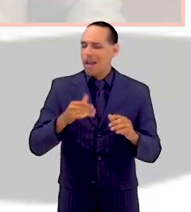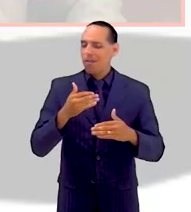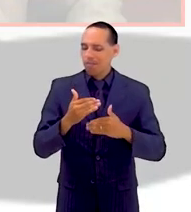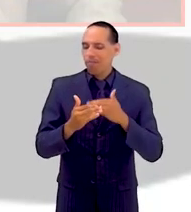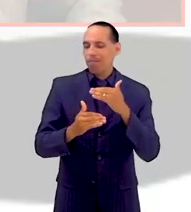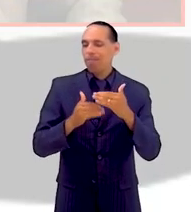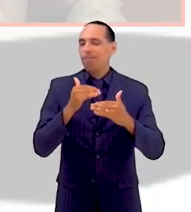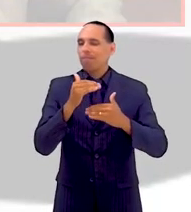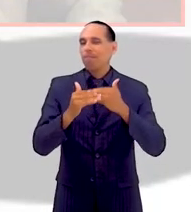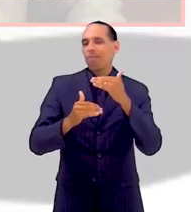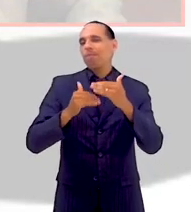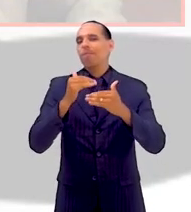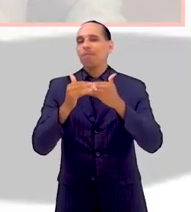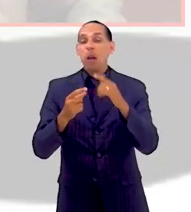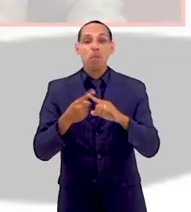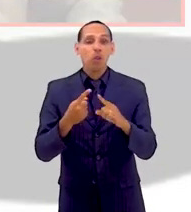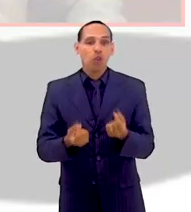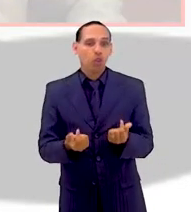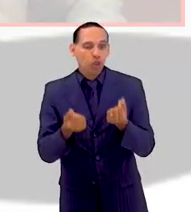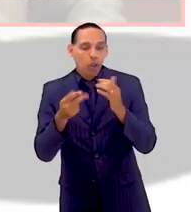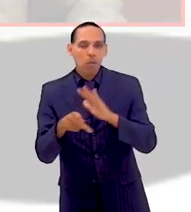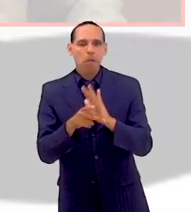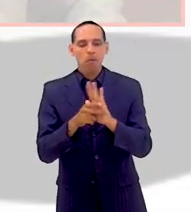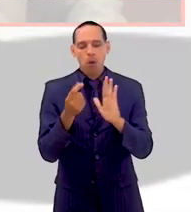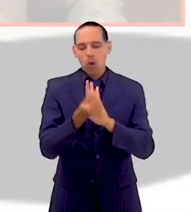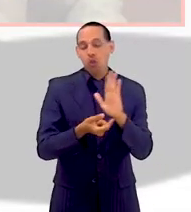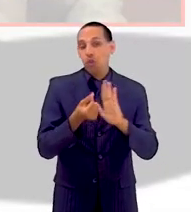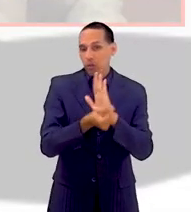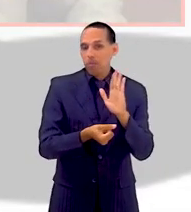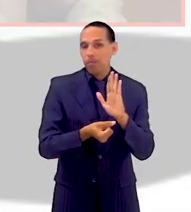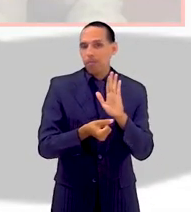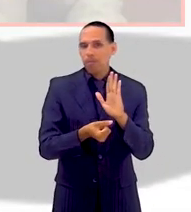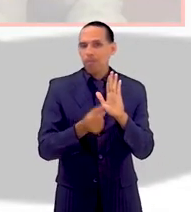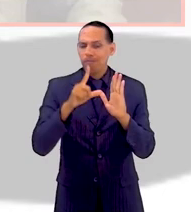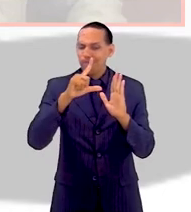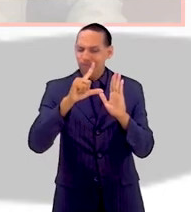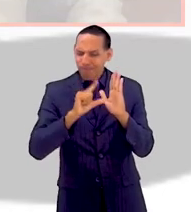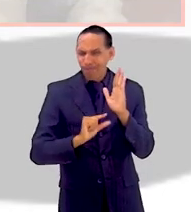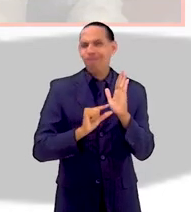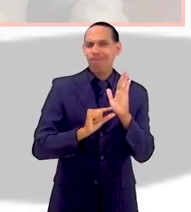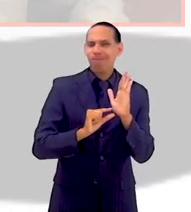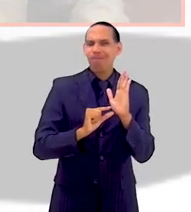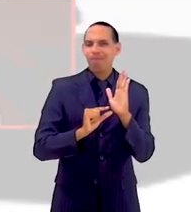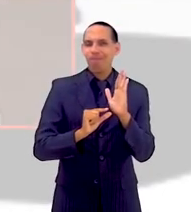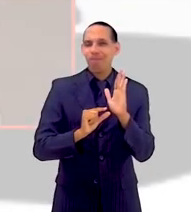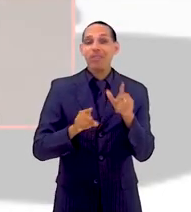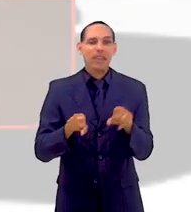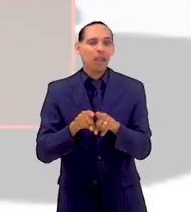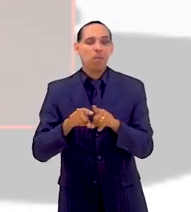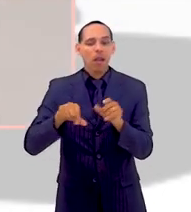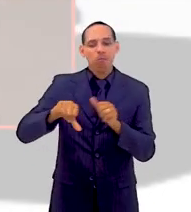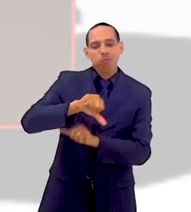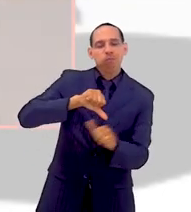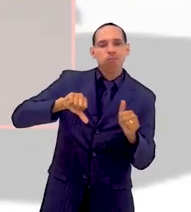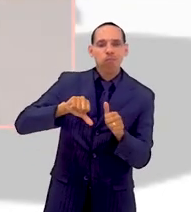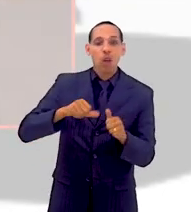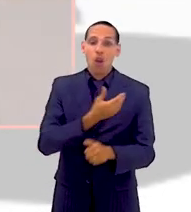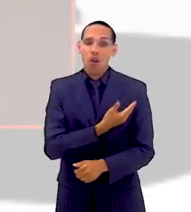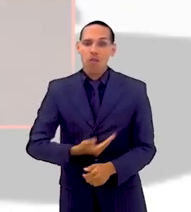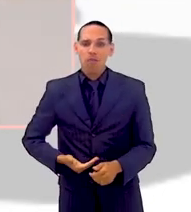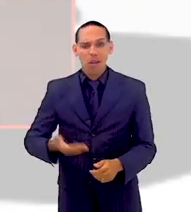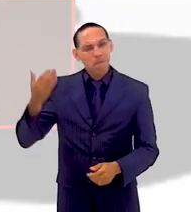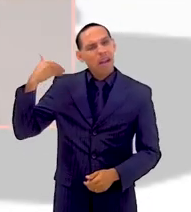os recursos, o orçamento da pasta diminuiu bastante. Houve uma inversão entre o governo